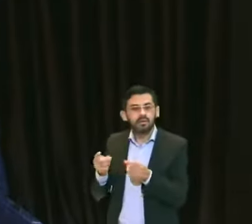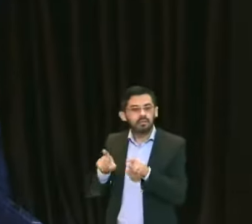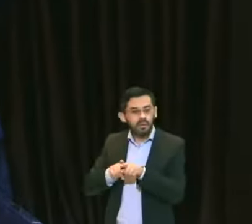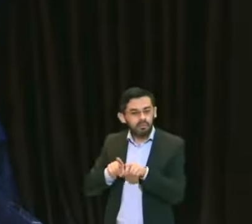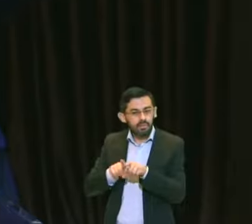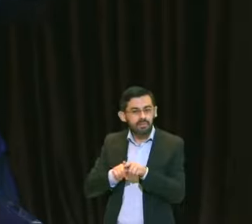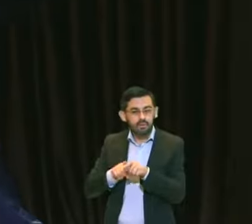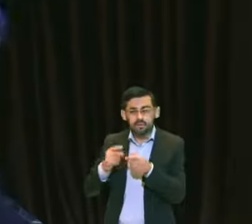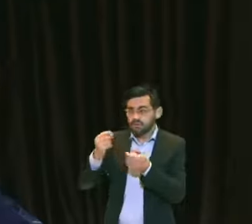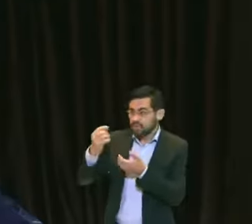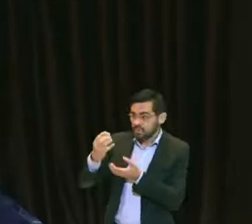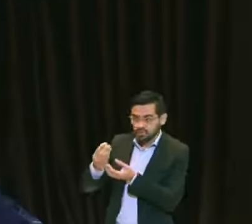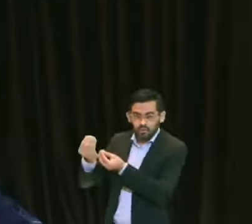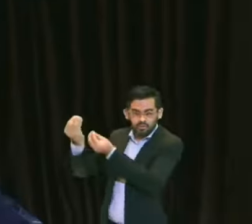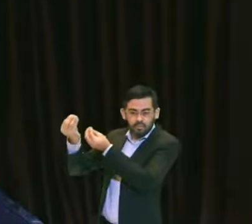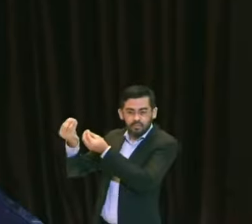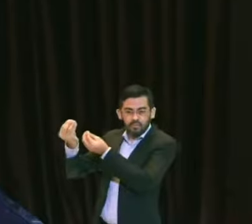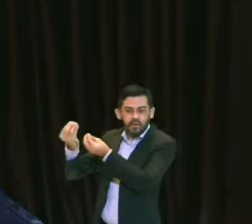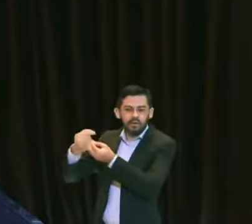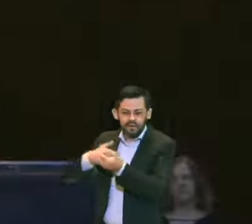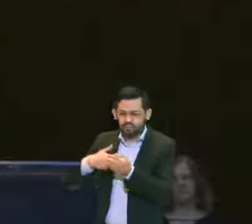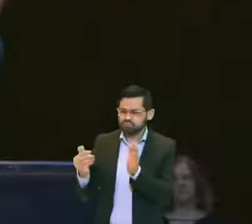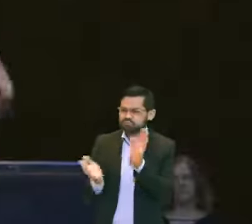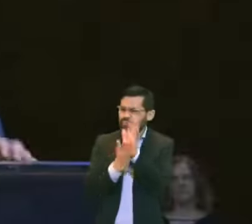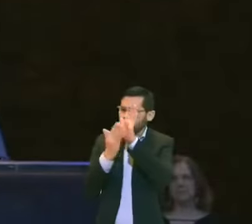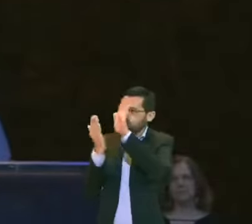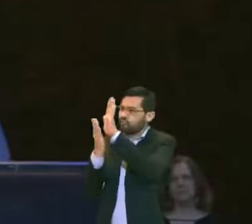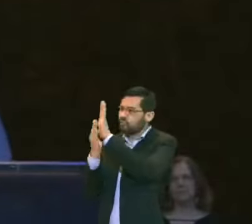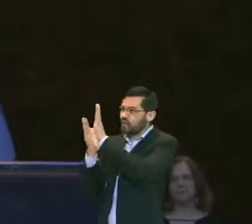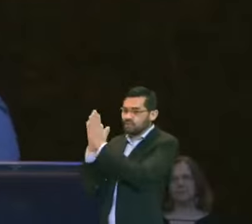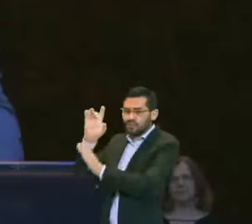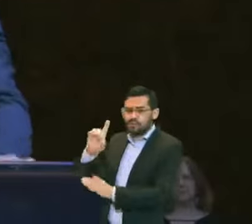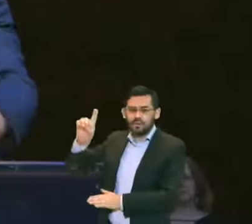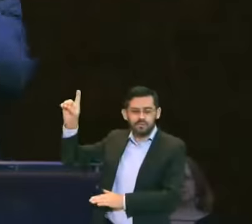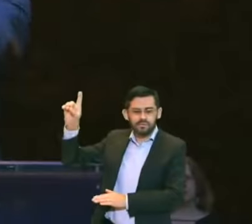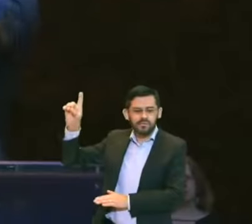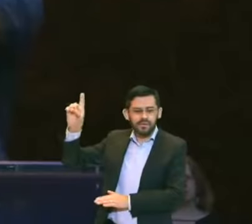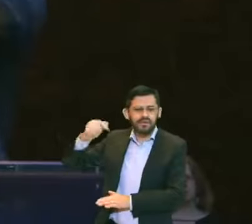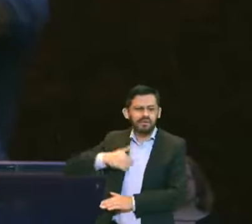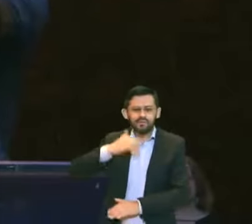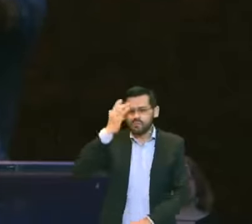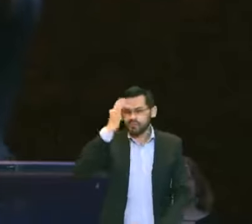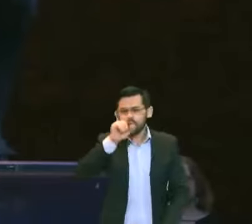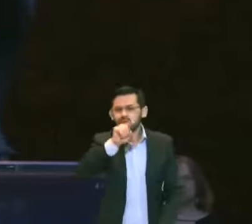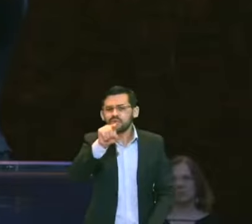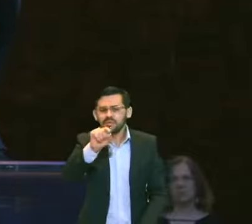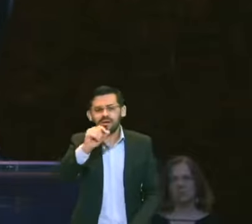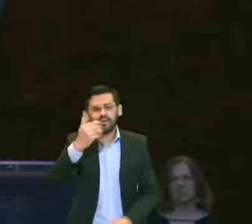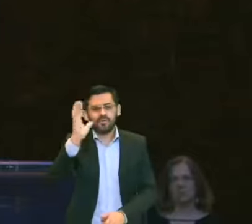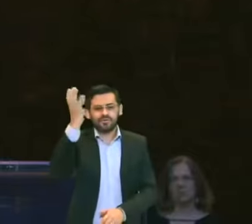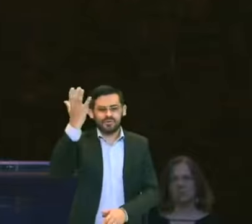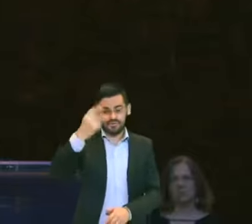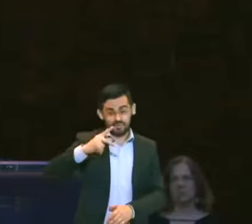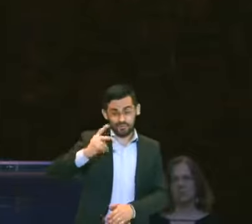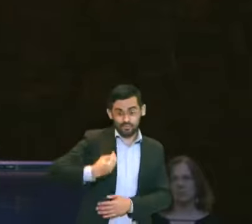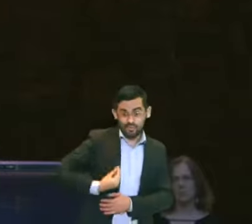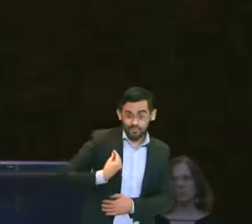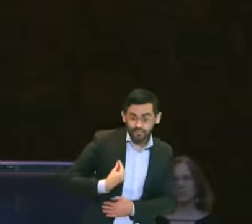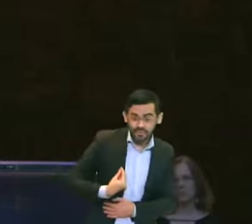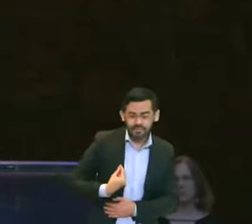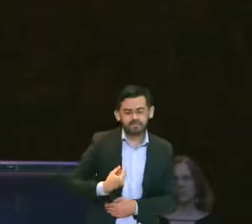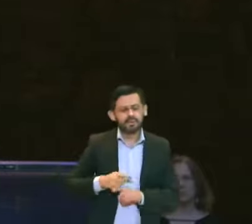do... Aleluia! Eu não sei o que você tem passado, mas eu creio, no meio da adoração,